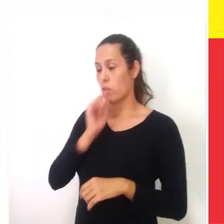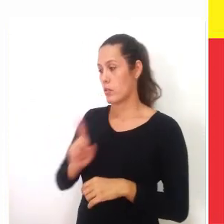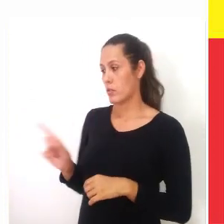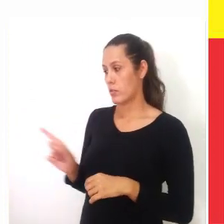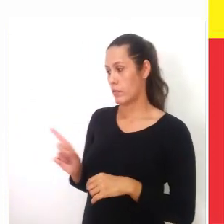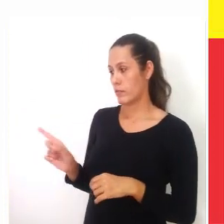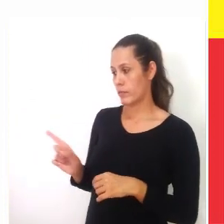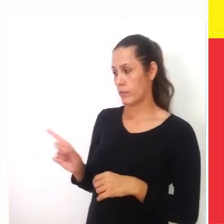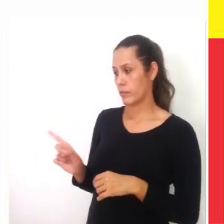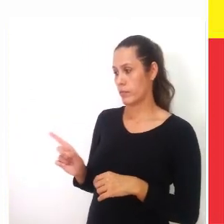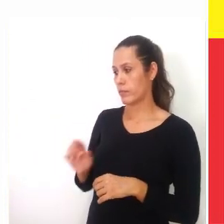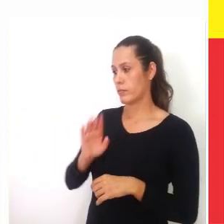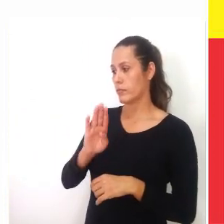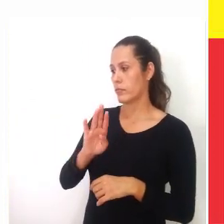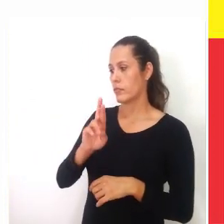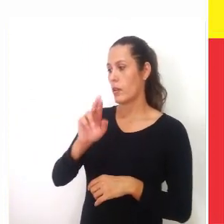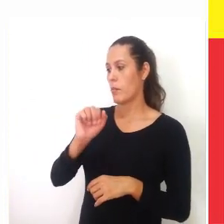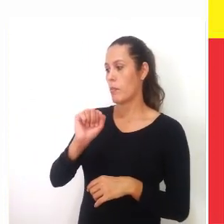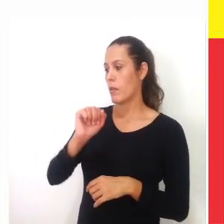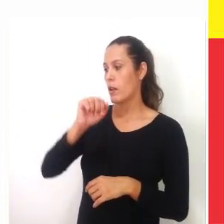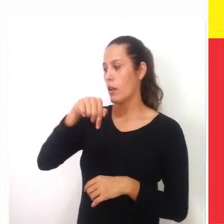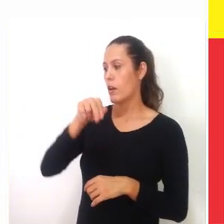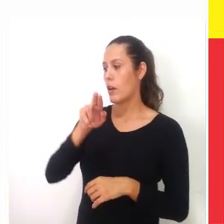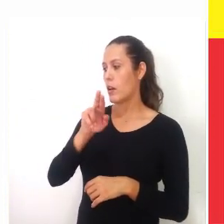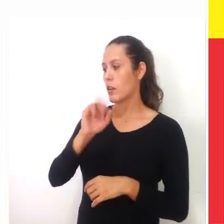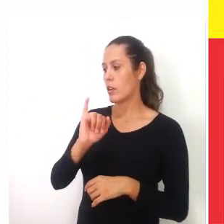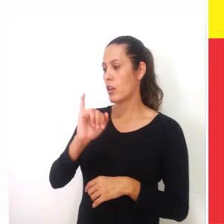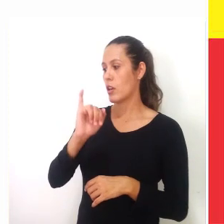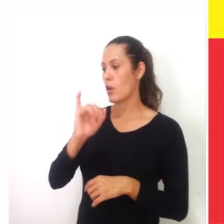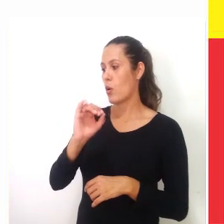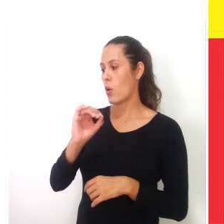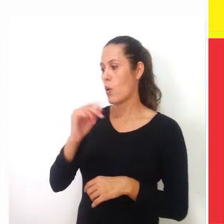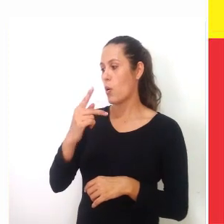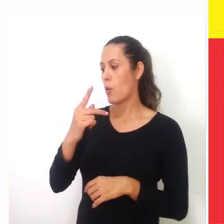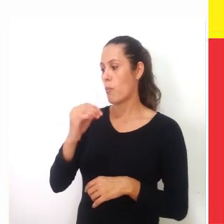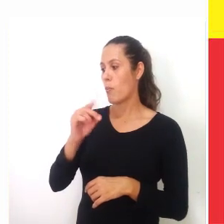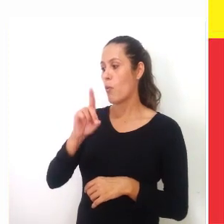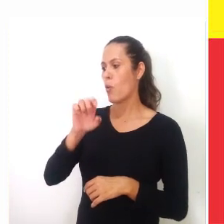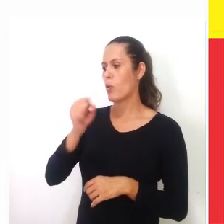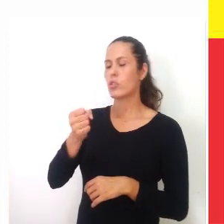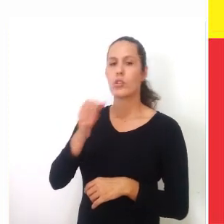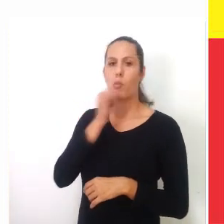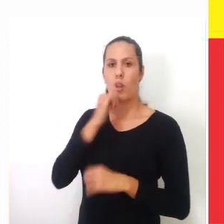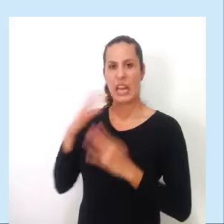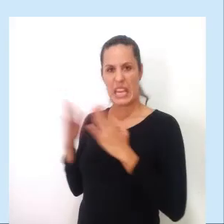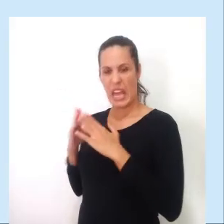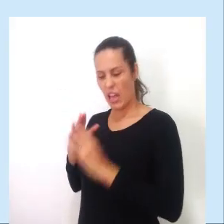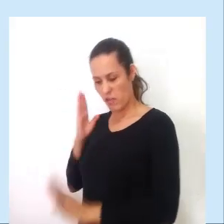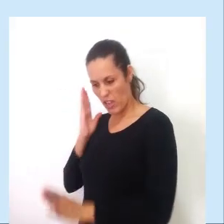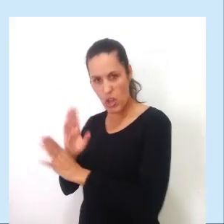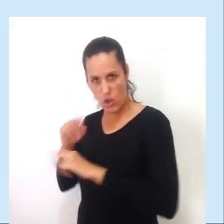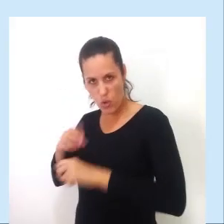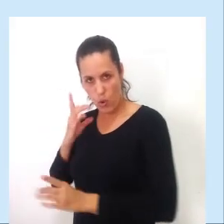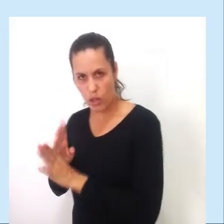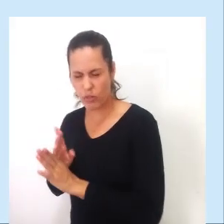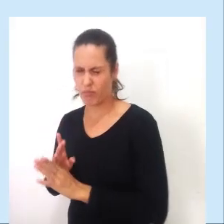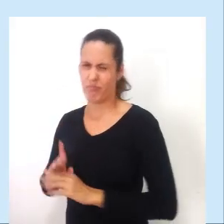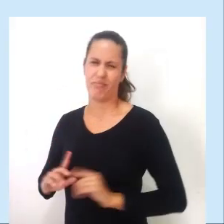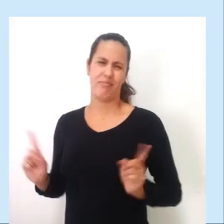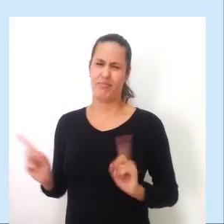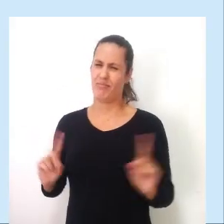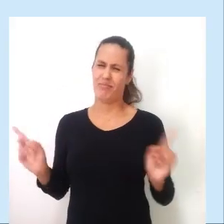o Brachiopodes. É claro, você não vai encontrar Brachiopodes no quintal da sua casa, você não